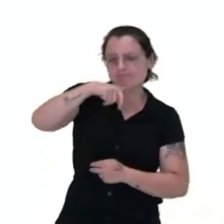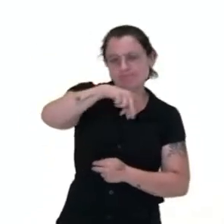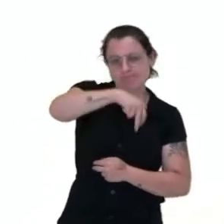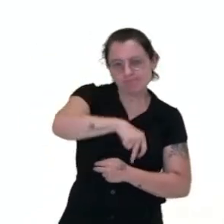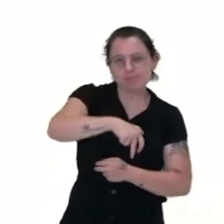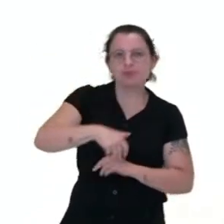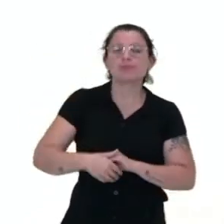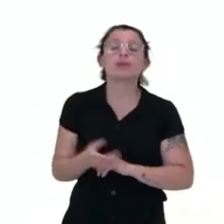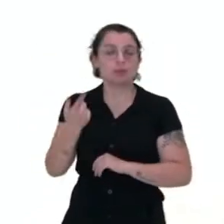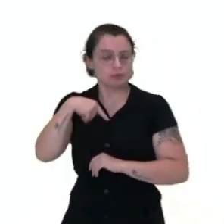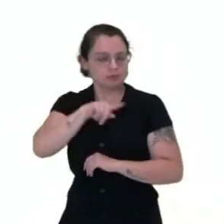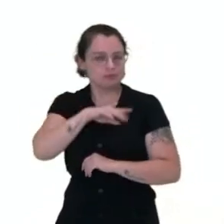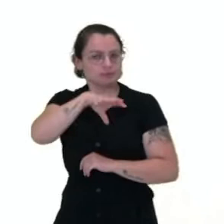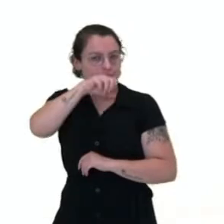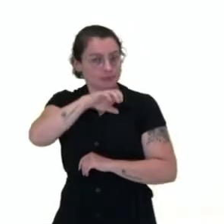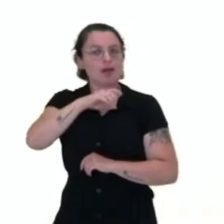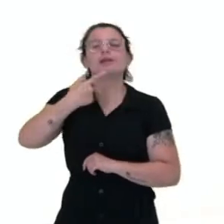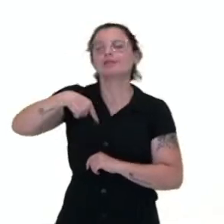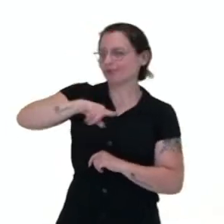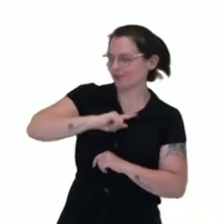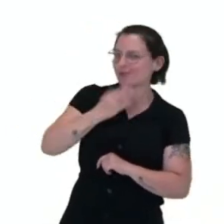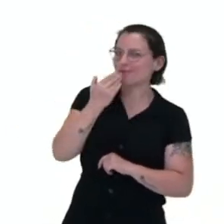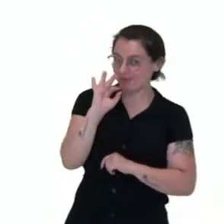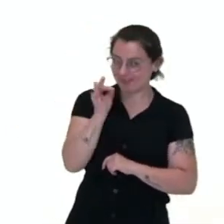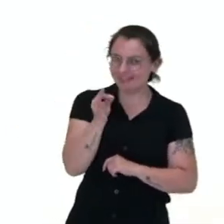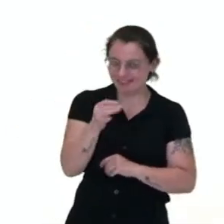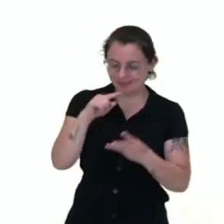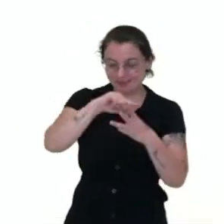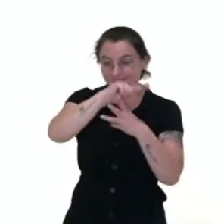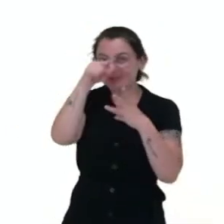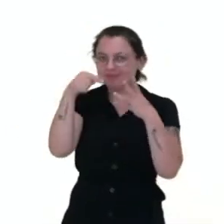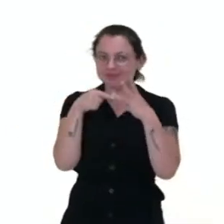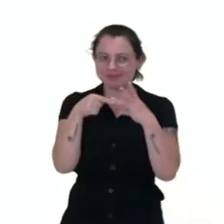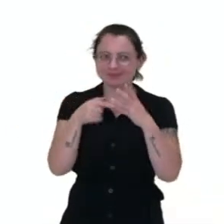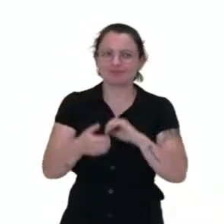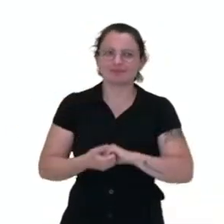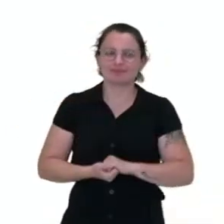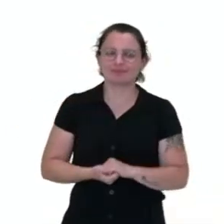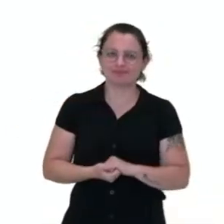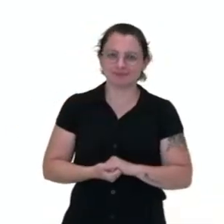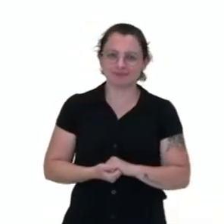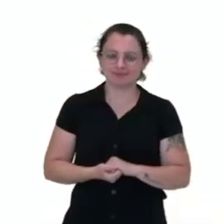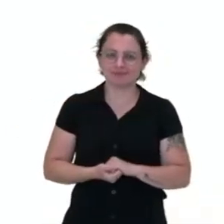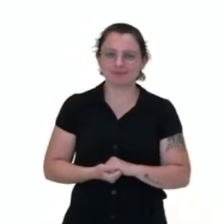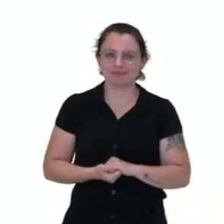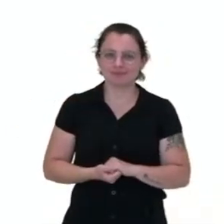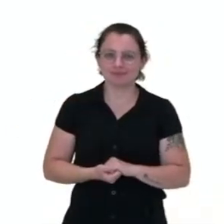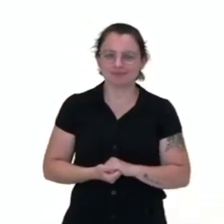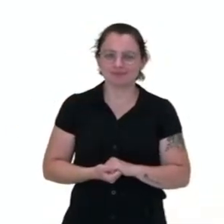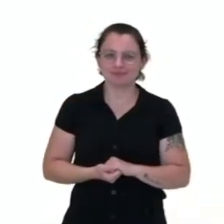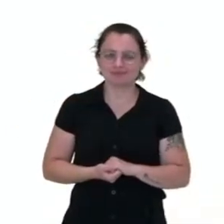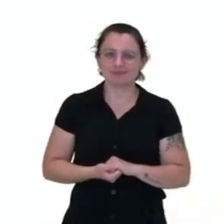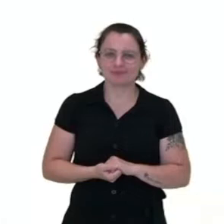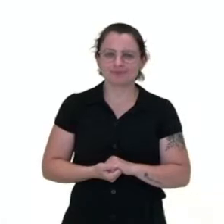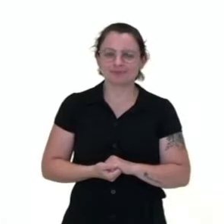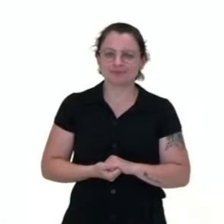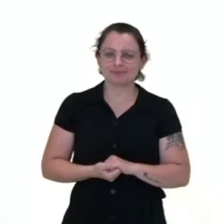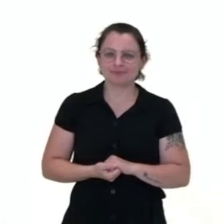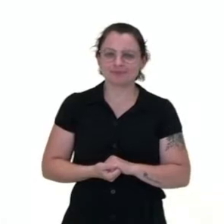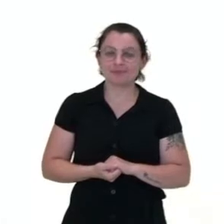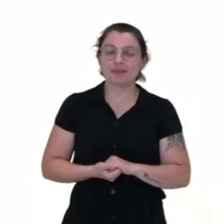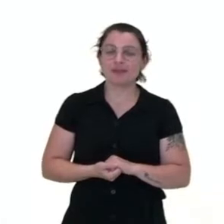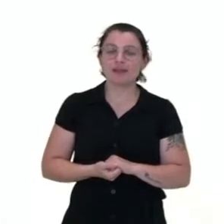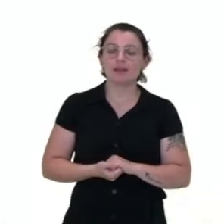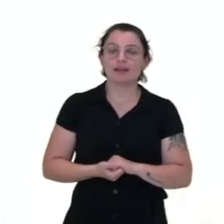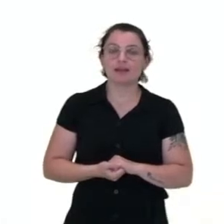nós respiramos e nos alimentamos. Claro, não comemos sorvete todo dia. Mas nós nos alimentamos. Por isso que eu